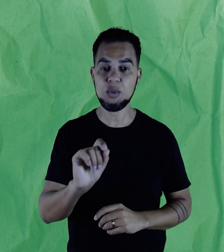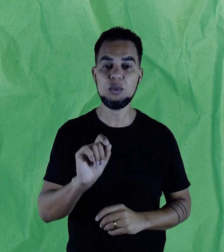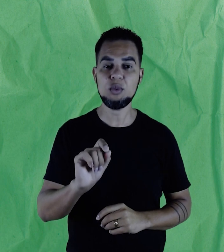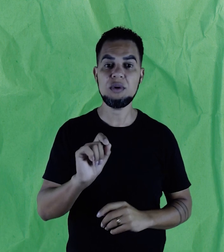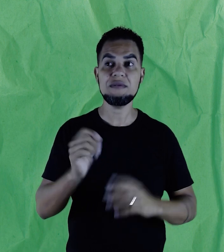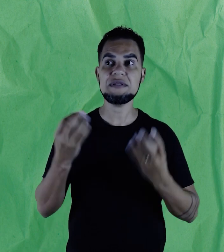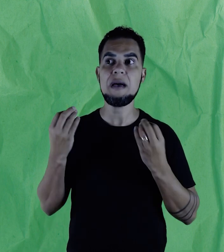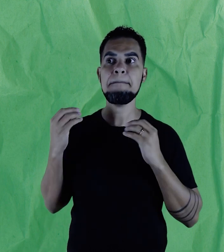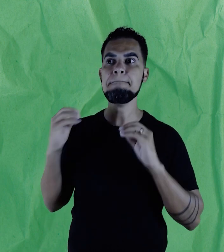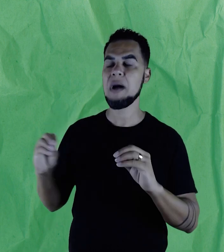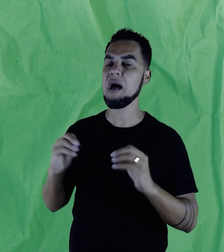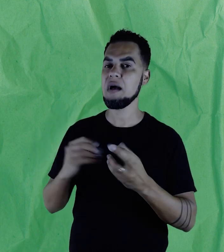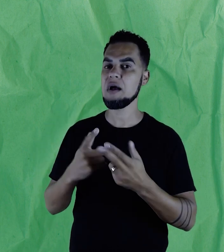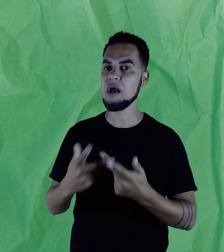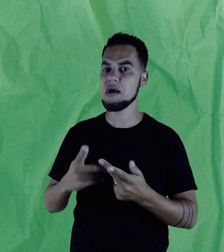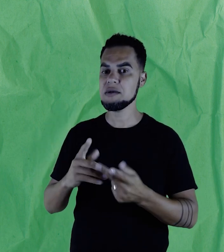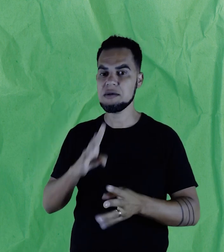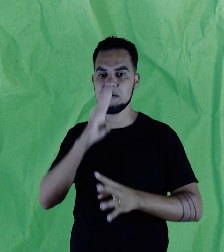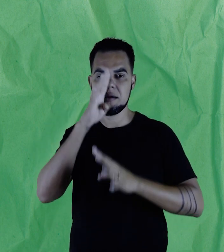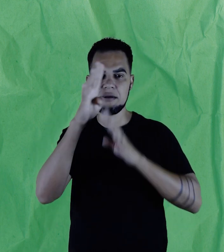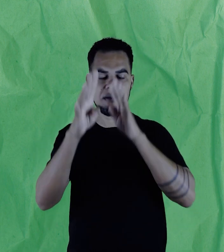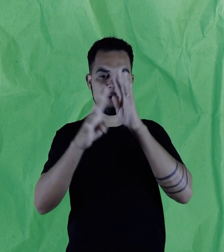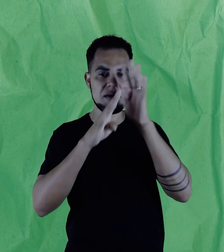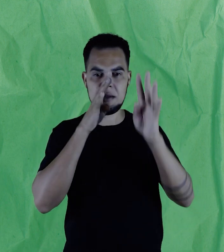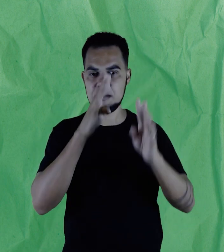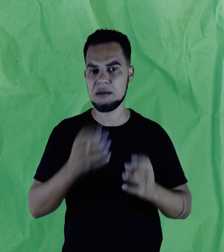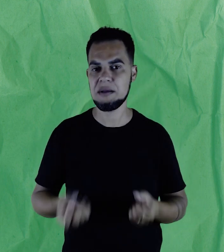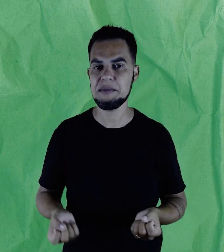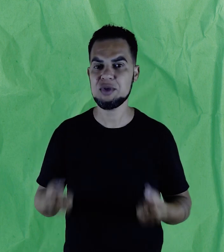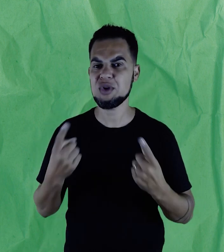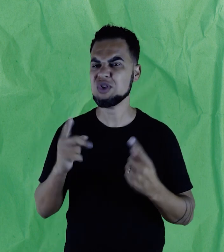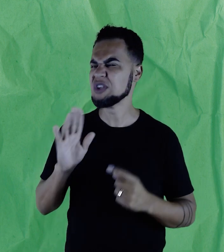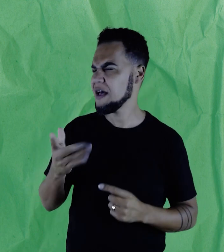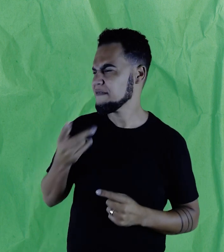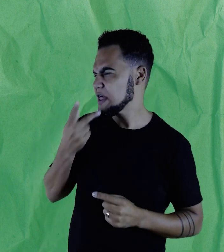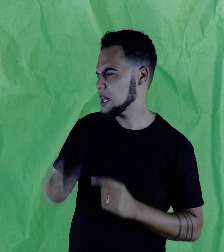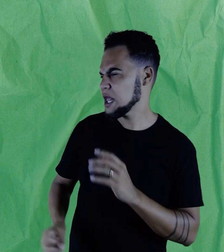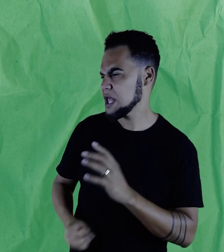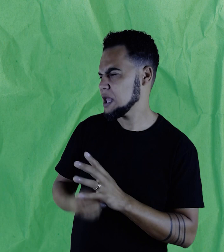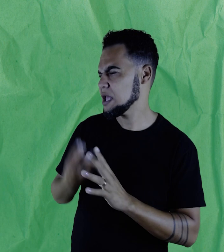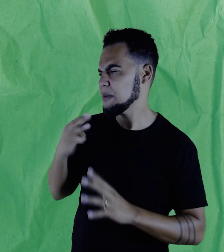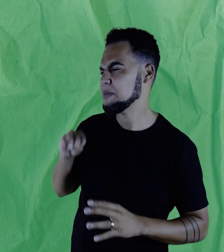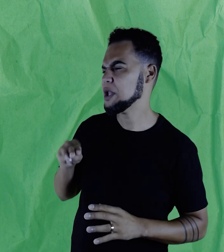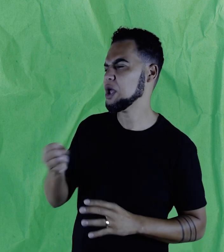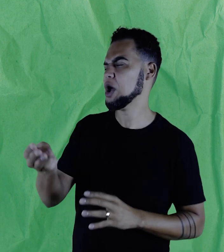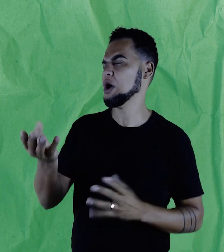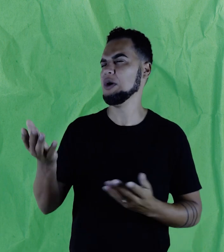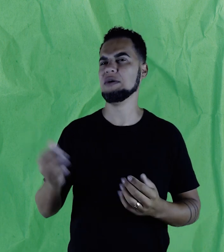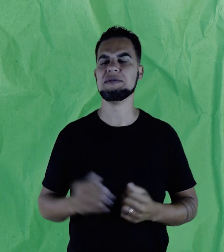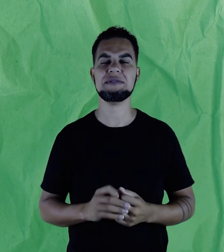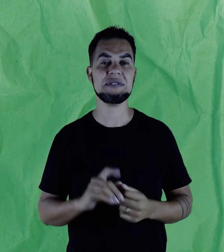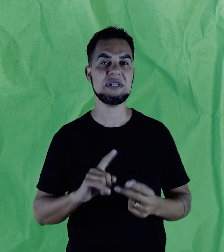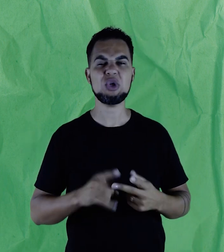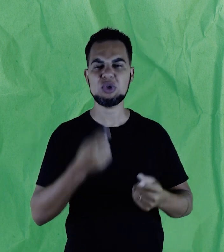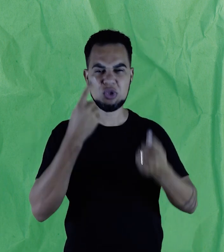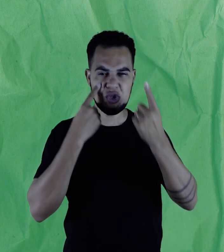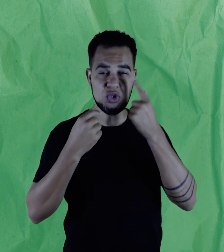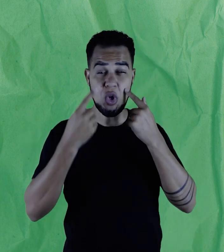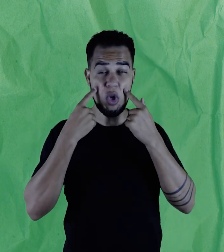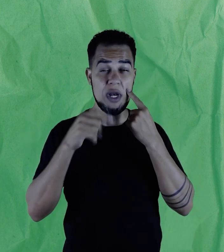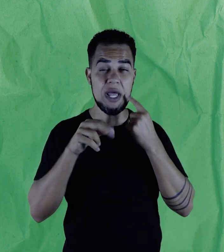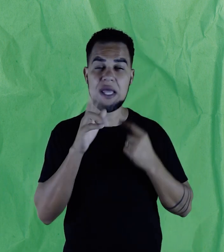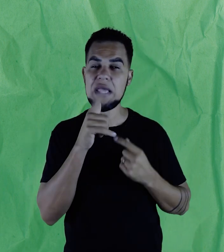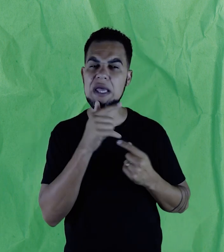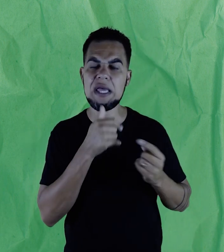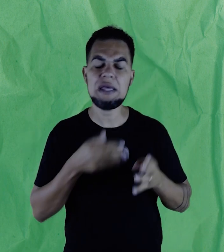coisas que são absurdas, né? Então, já li isso milhões de vezes e nunca entendi. Chorei rios de lágrimas e assim por diante.